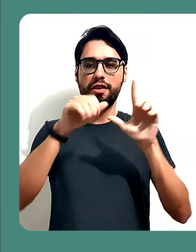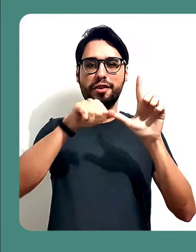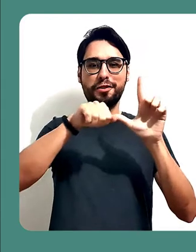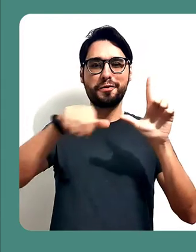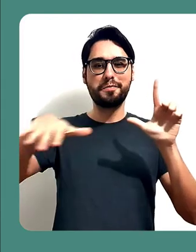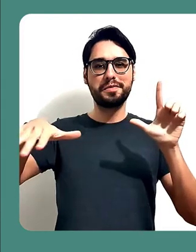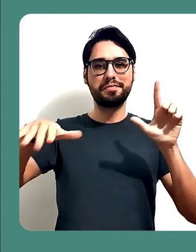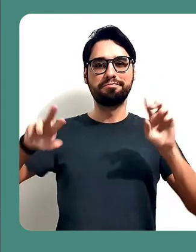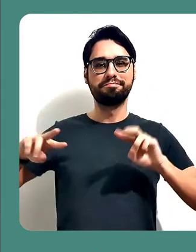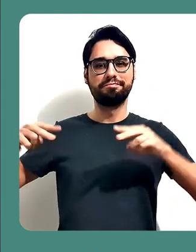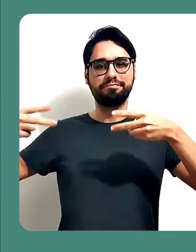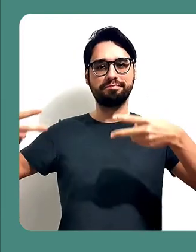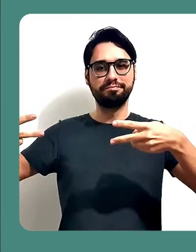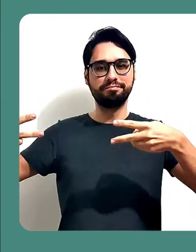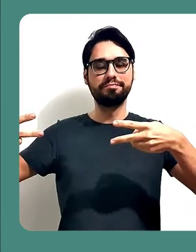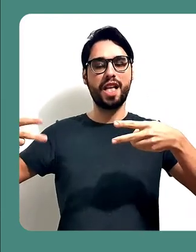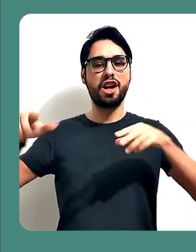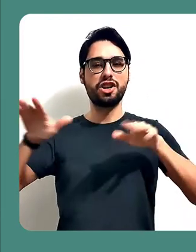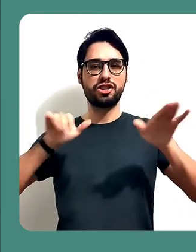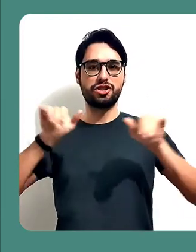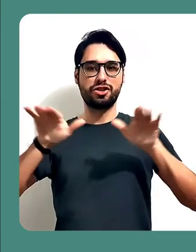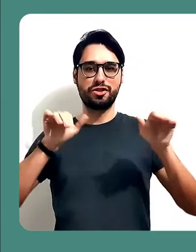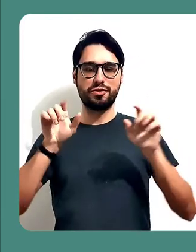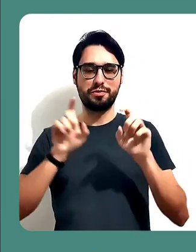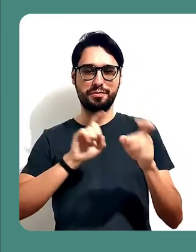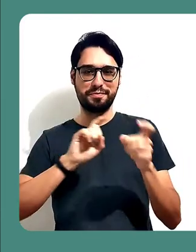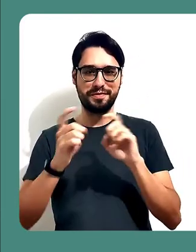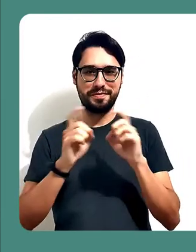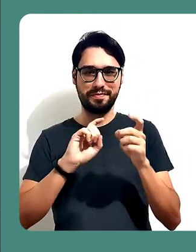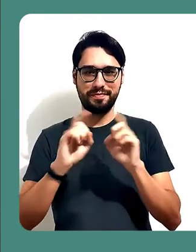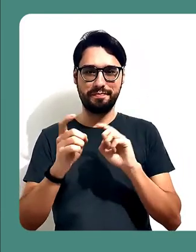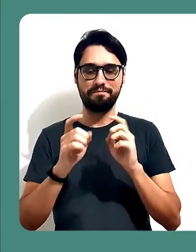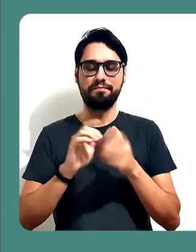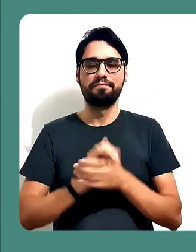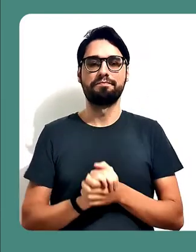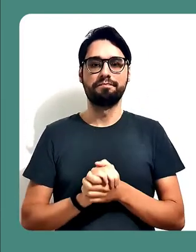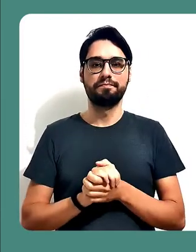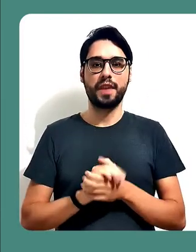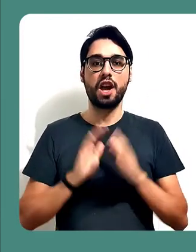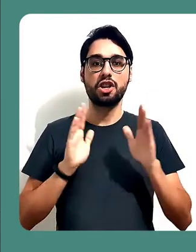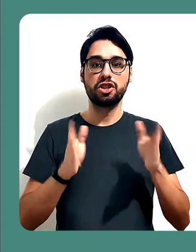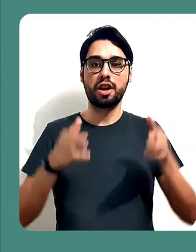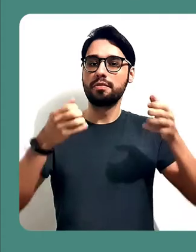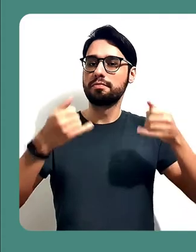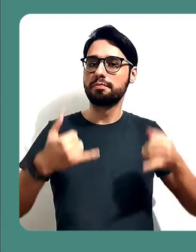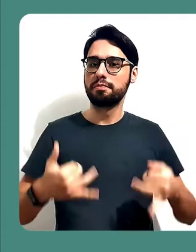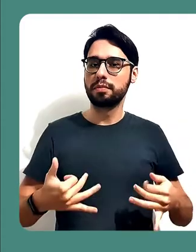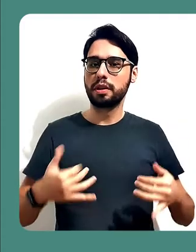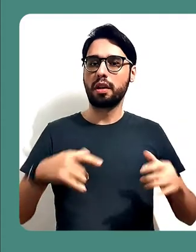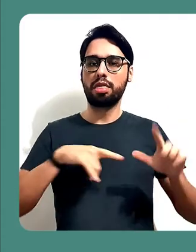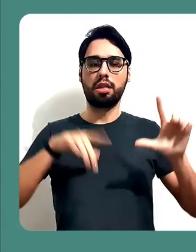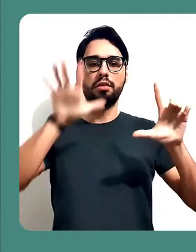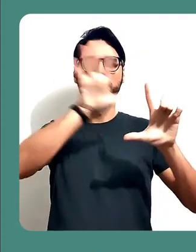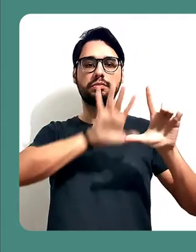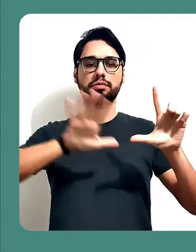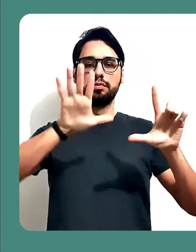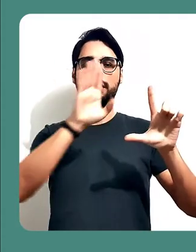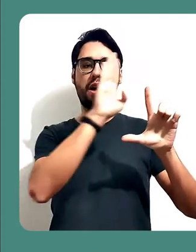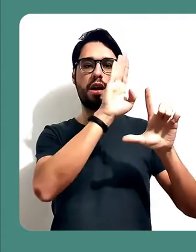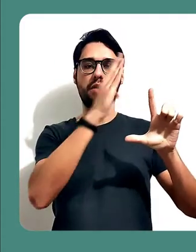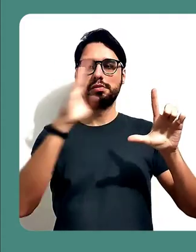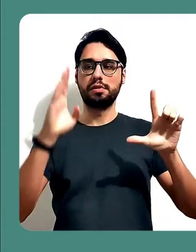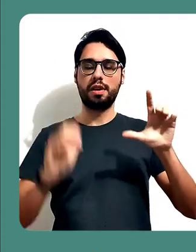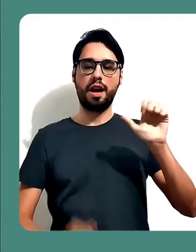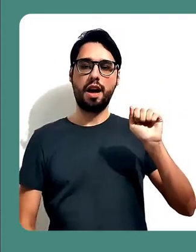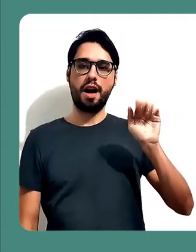criar uma comunidade e compartilhar esse endereço com aqueles que você deseja convidar para participar de uma reunião a como